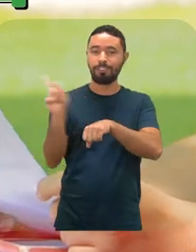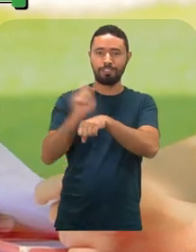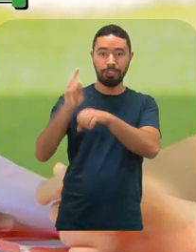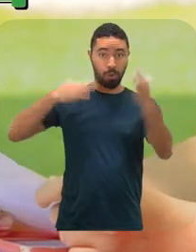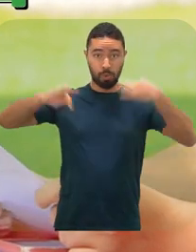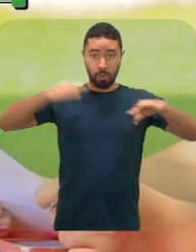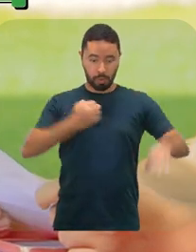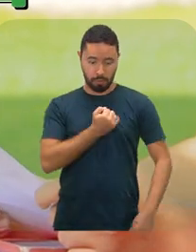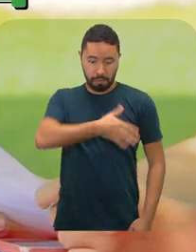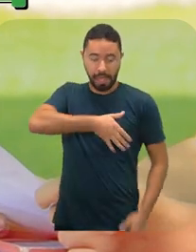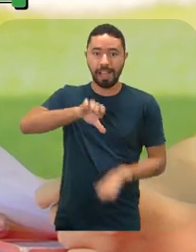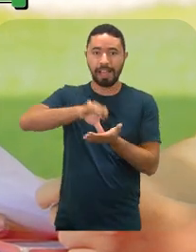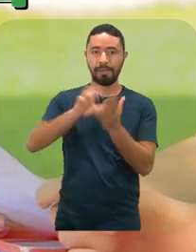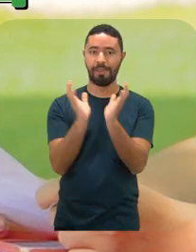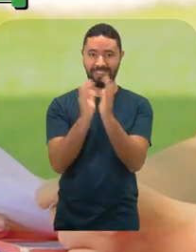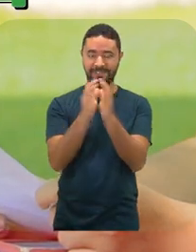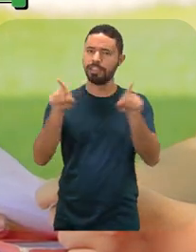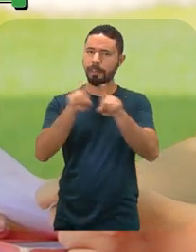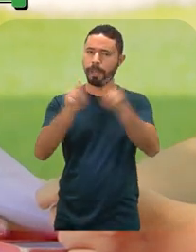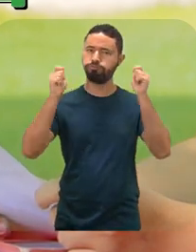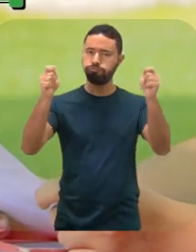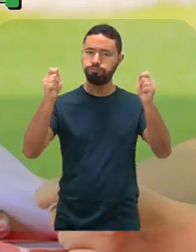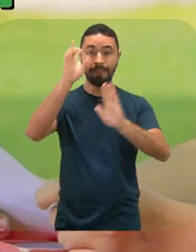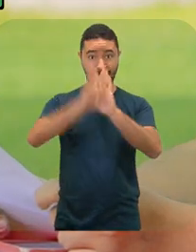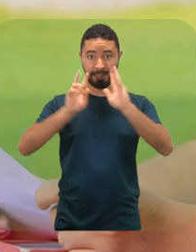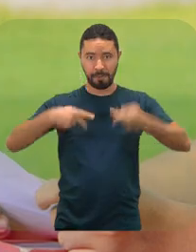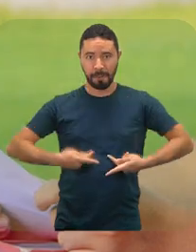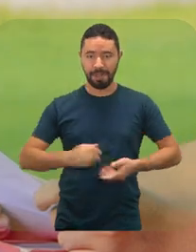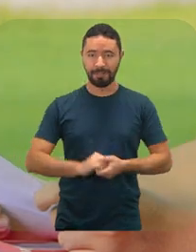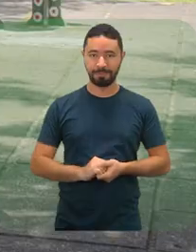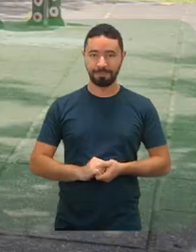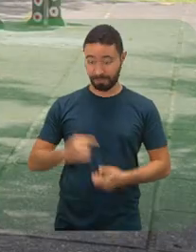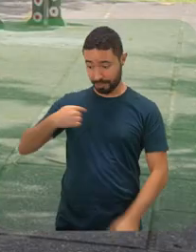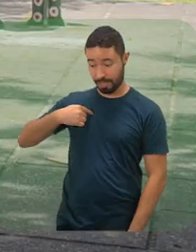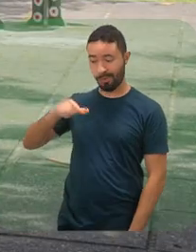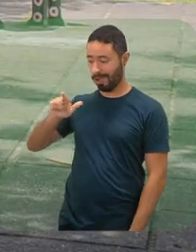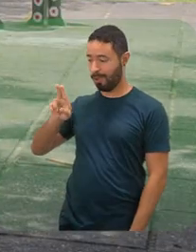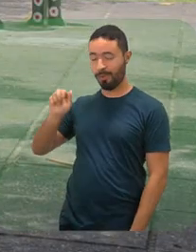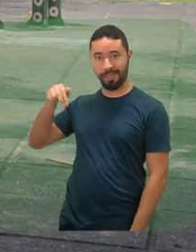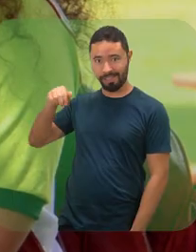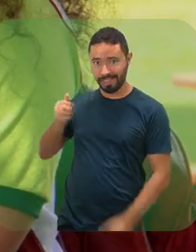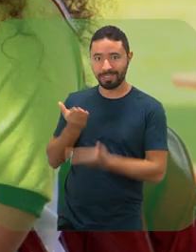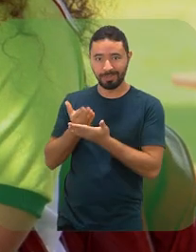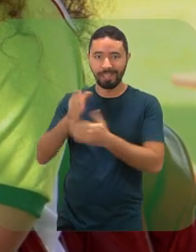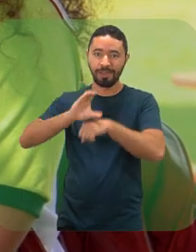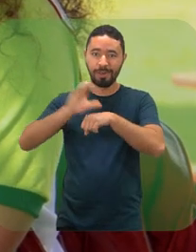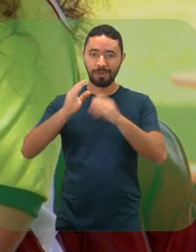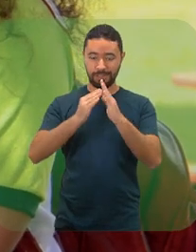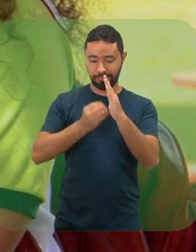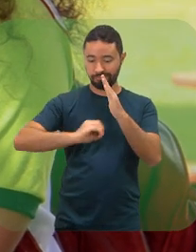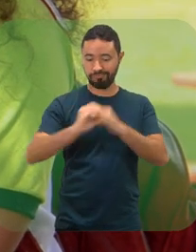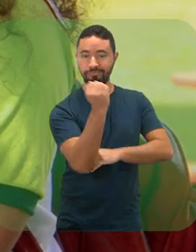de Turismo no IFPE Campus Recife e também sou ativista dos direitos humanos. E eu sou Luana Maria, estudante de